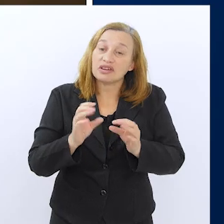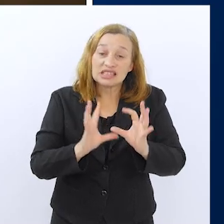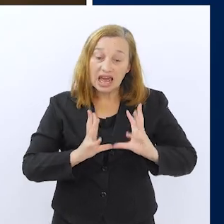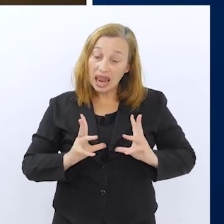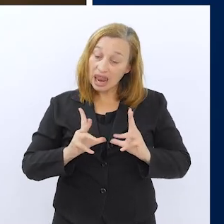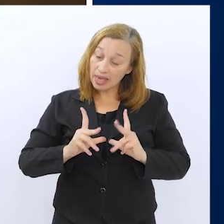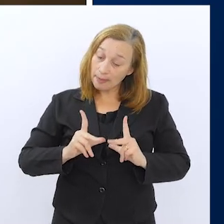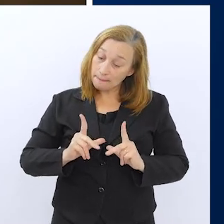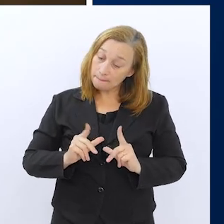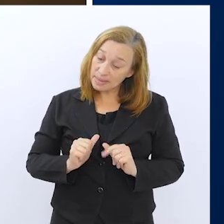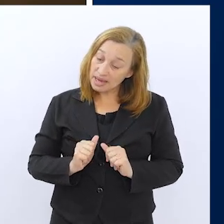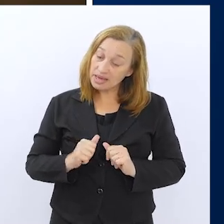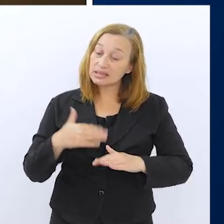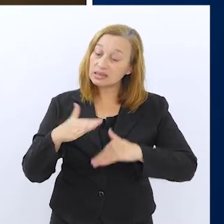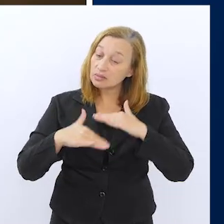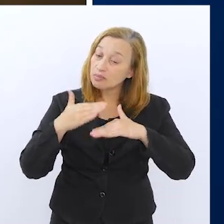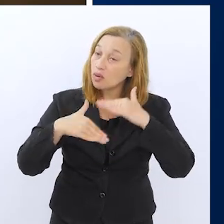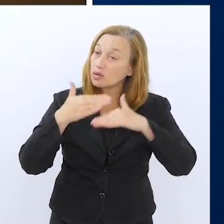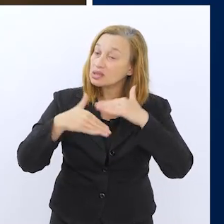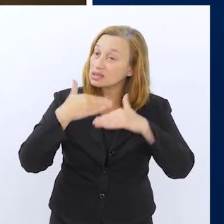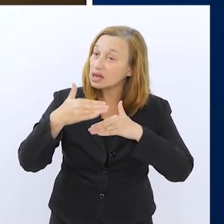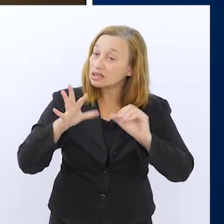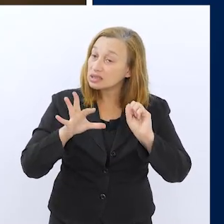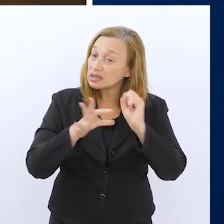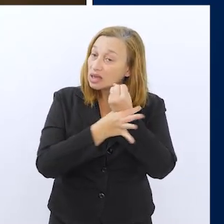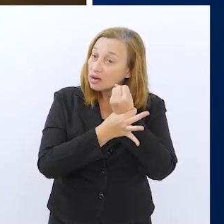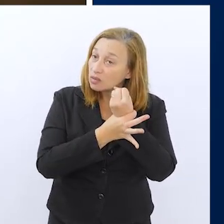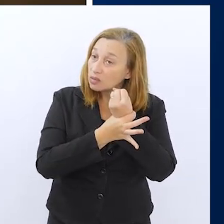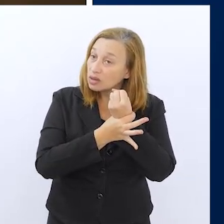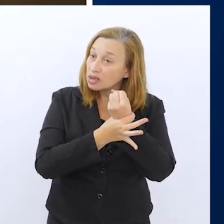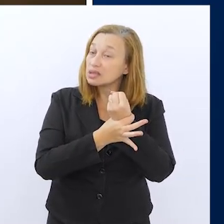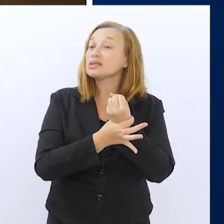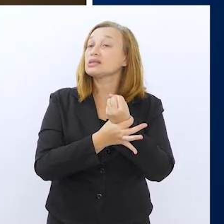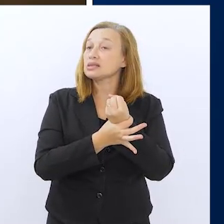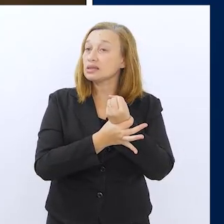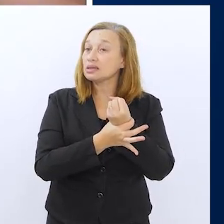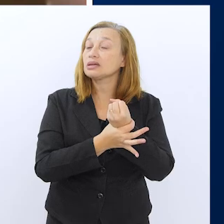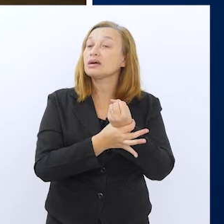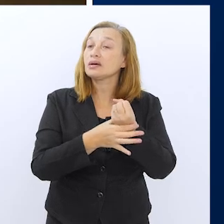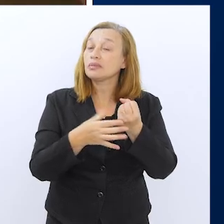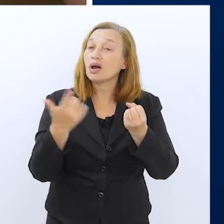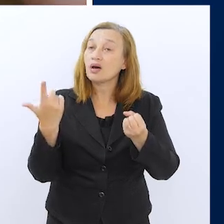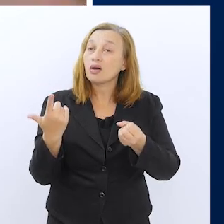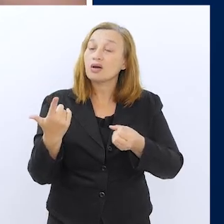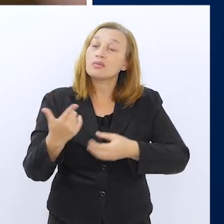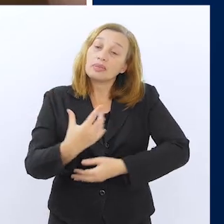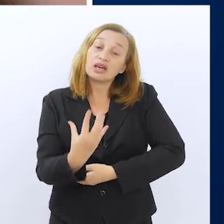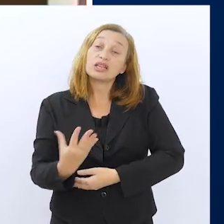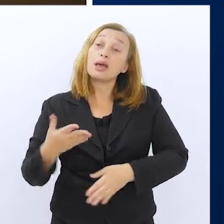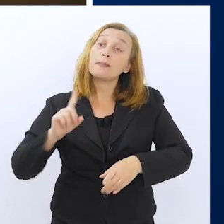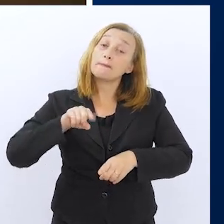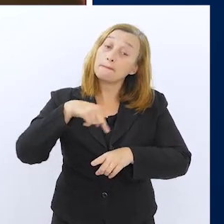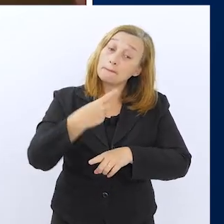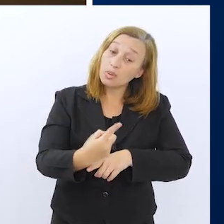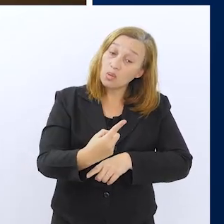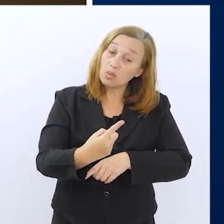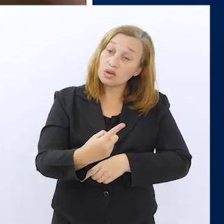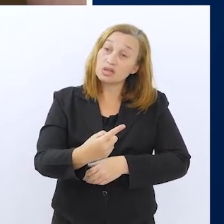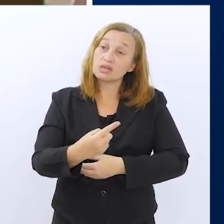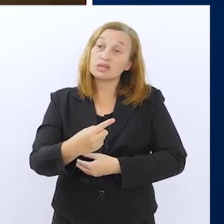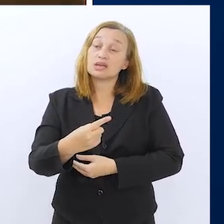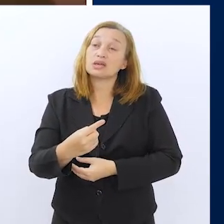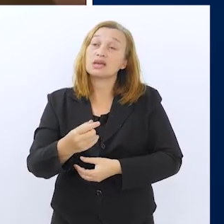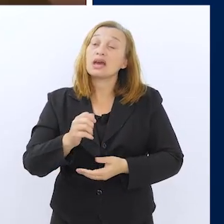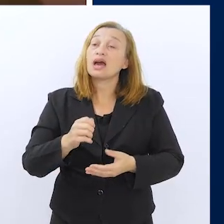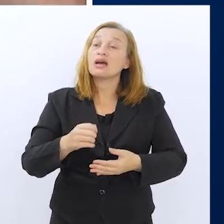por pasteurização, que passa por, né, todas as medidas seguras para esse leite né, para esse leite chegar a esse bebê